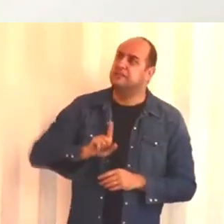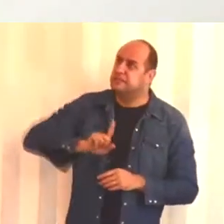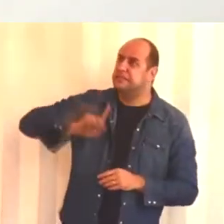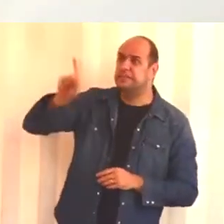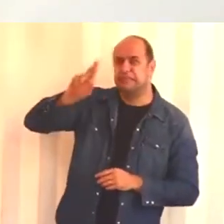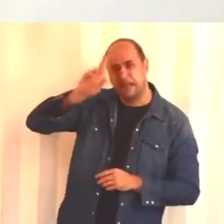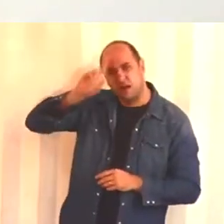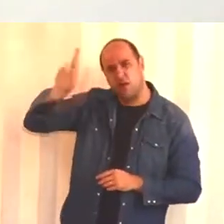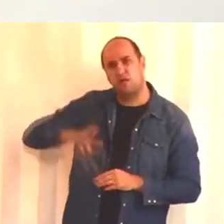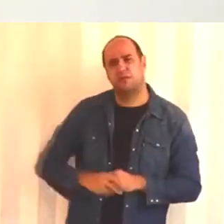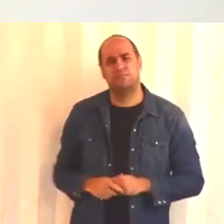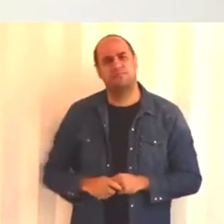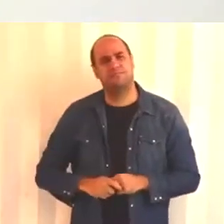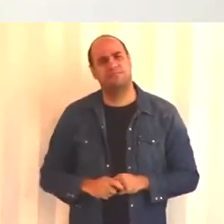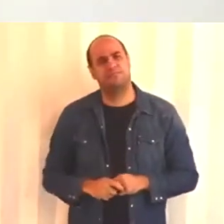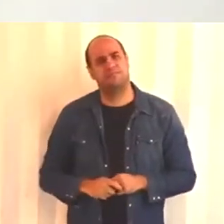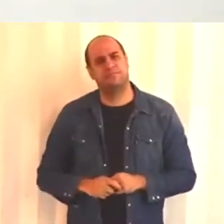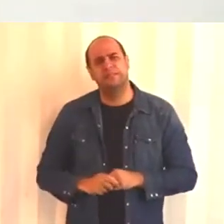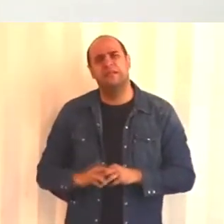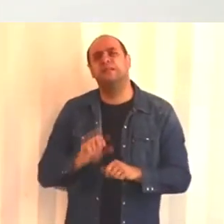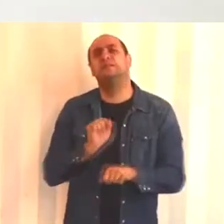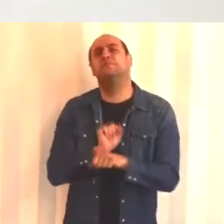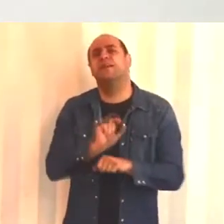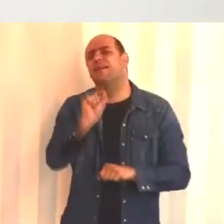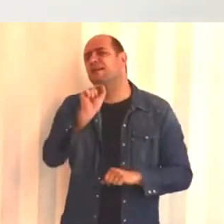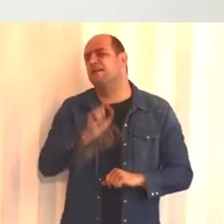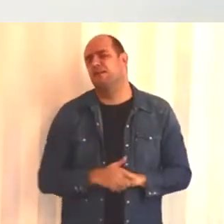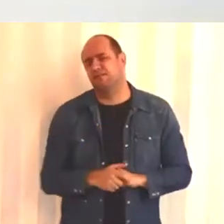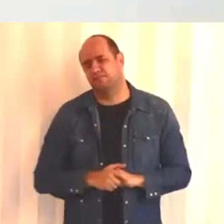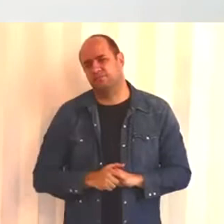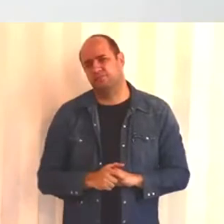nele. Quem que você tem esperado?